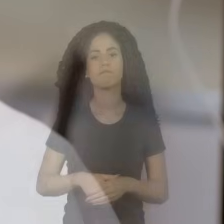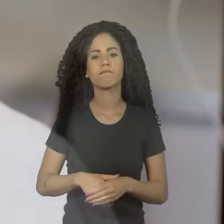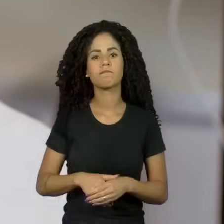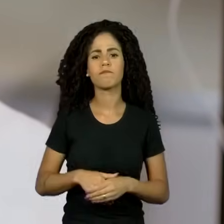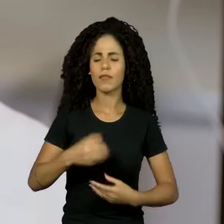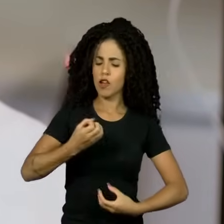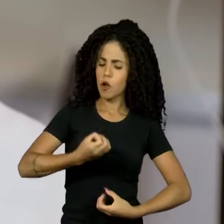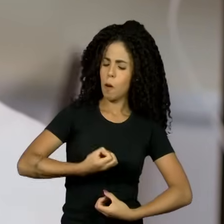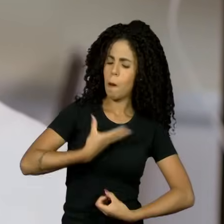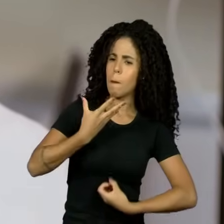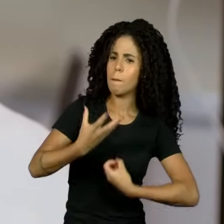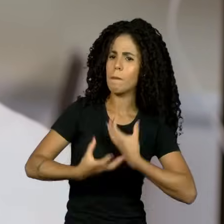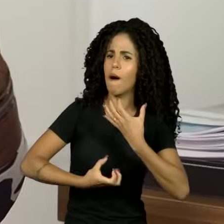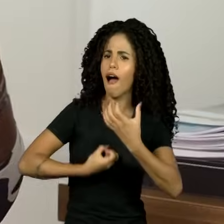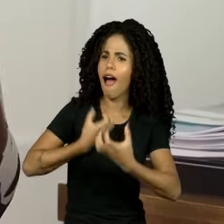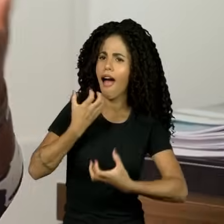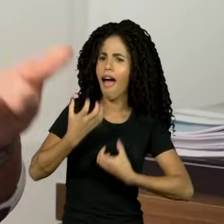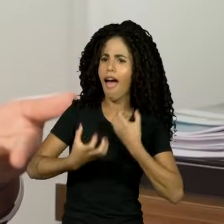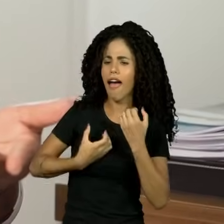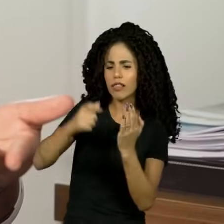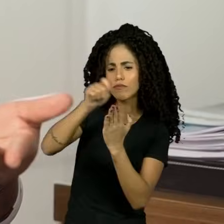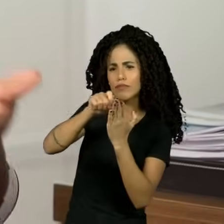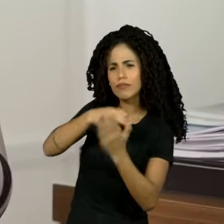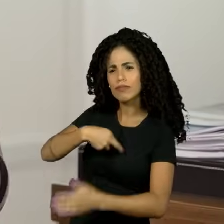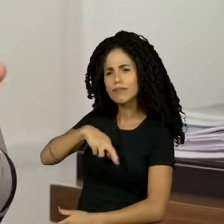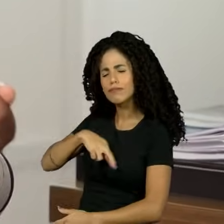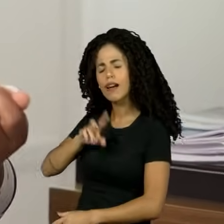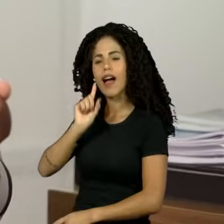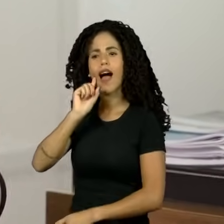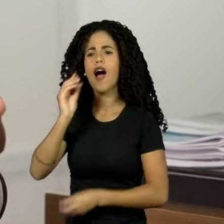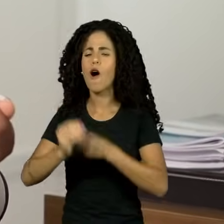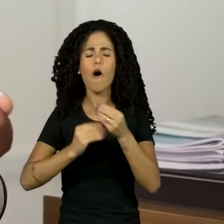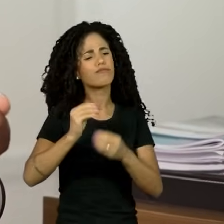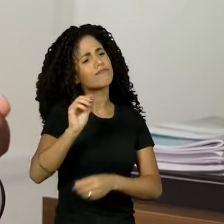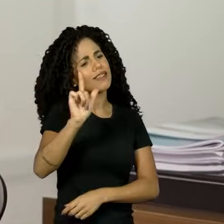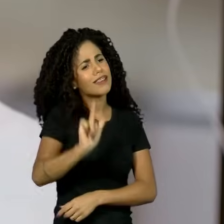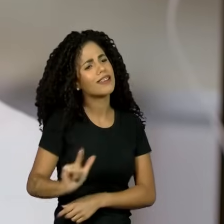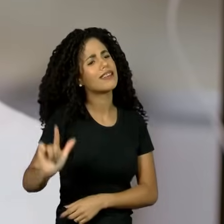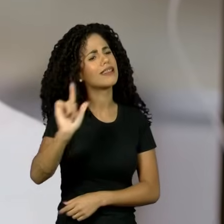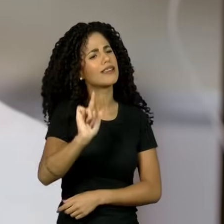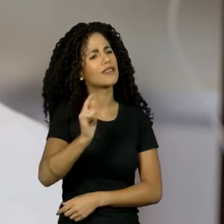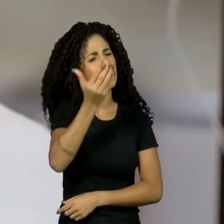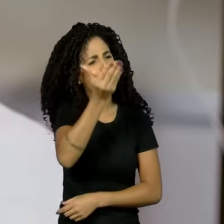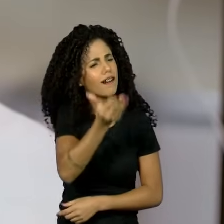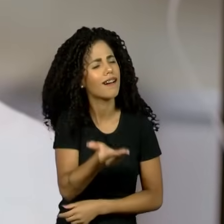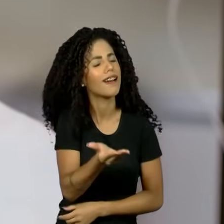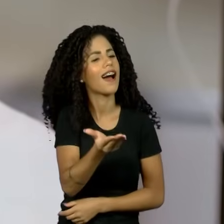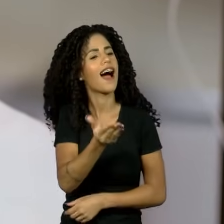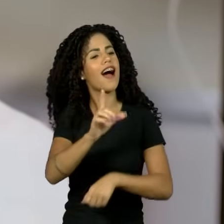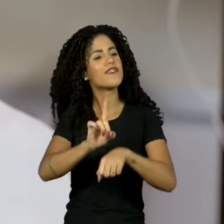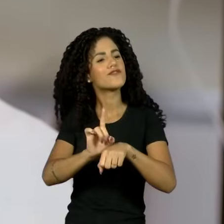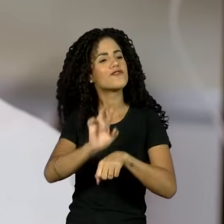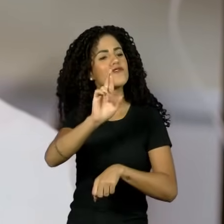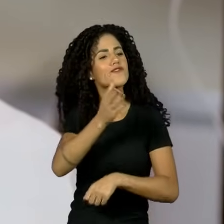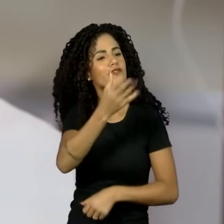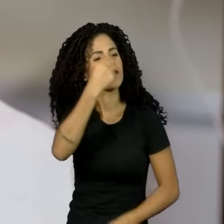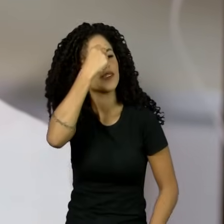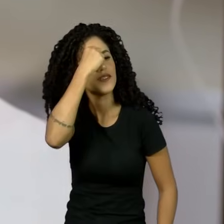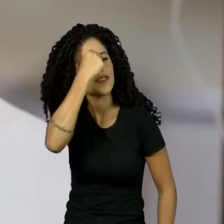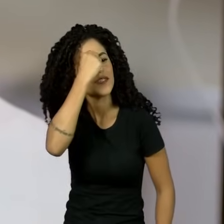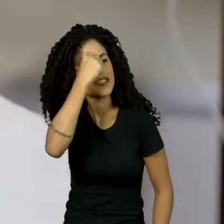Poeta, romancista, contista, teórica da literatura, doutora